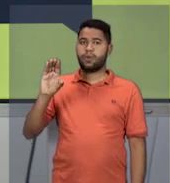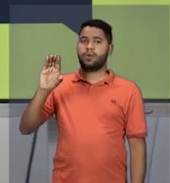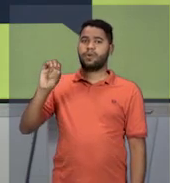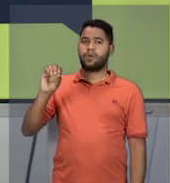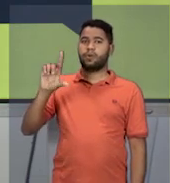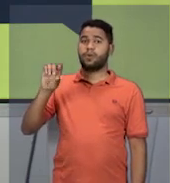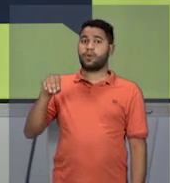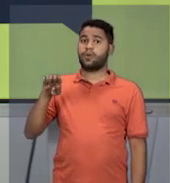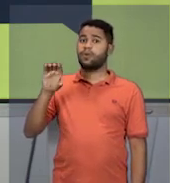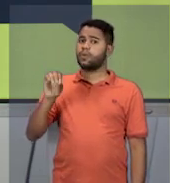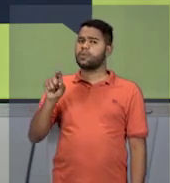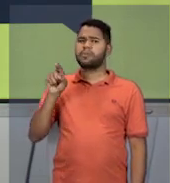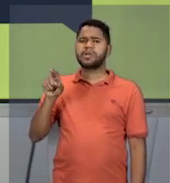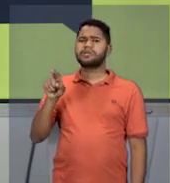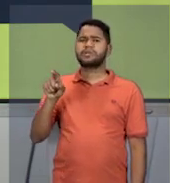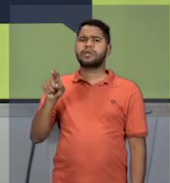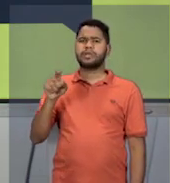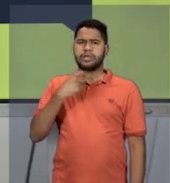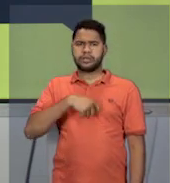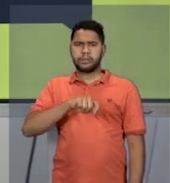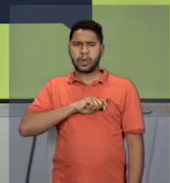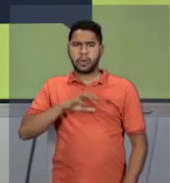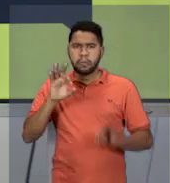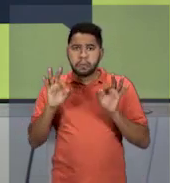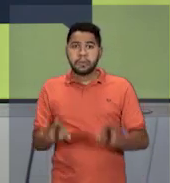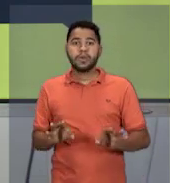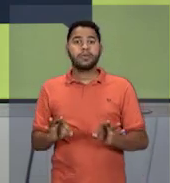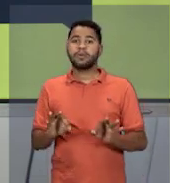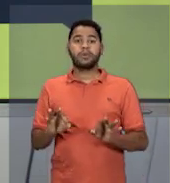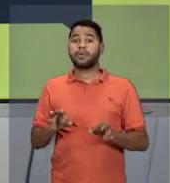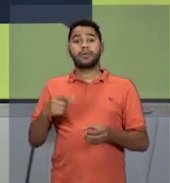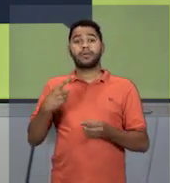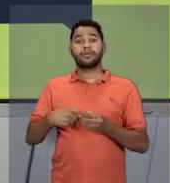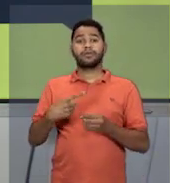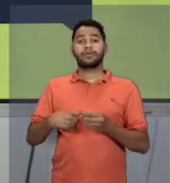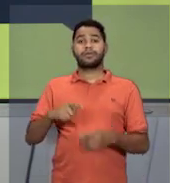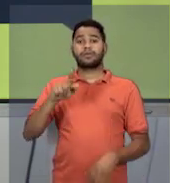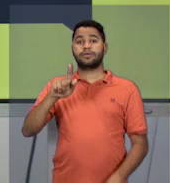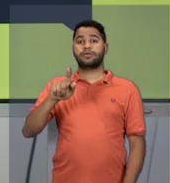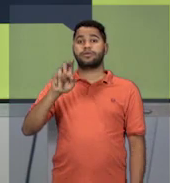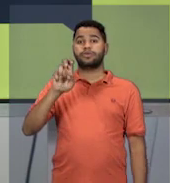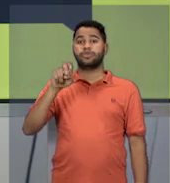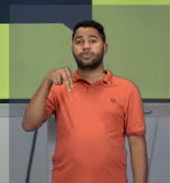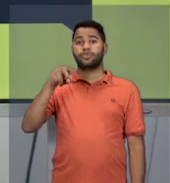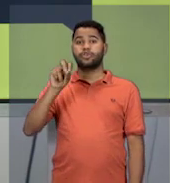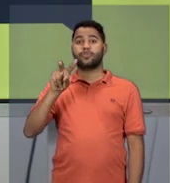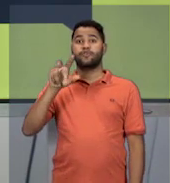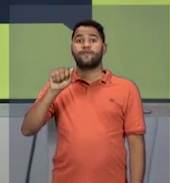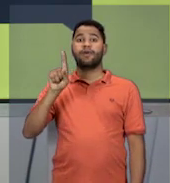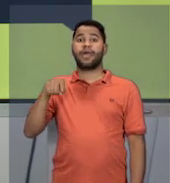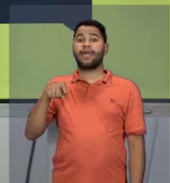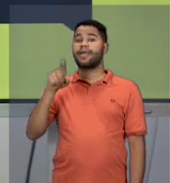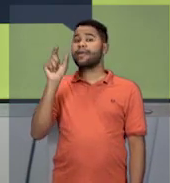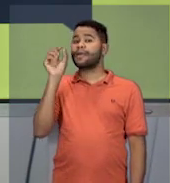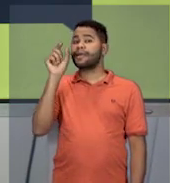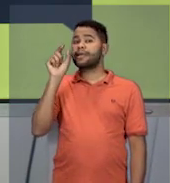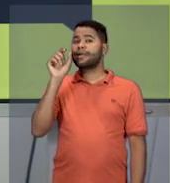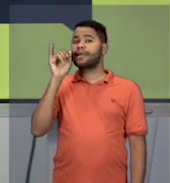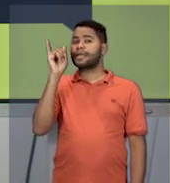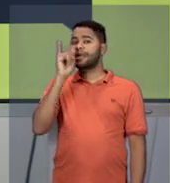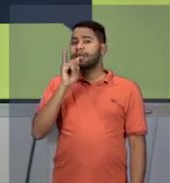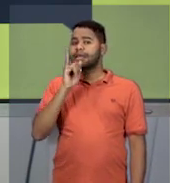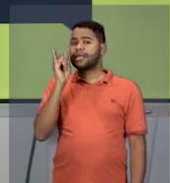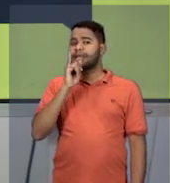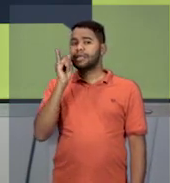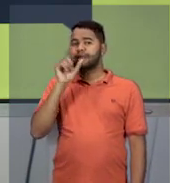Colombo mesmo, ele não era espanhol. Ele era da cidade de Gênova, que fica hoje na Itália. Aí você pergunta,